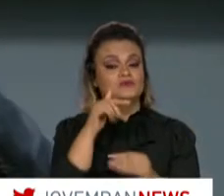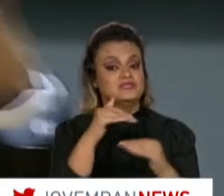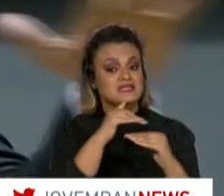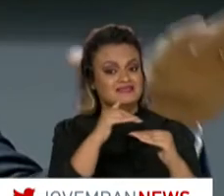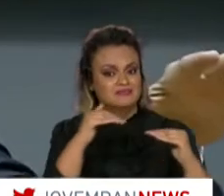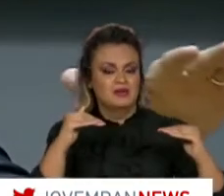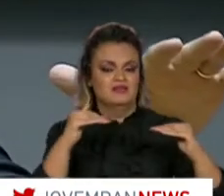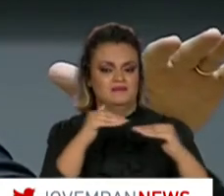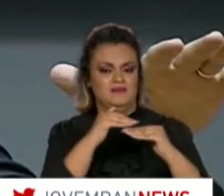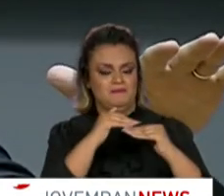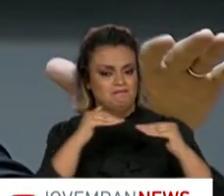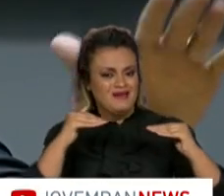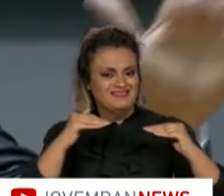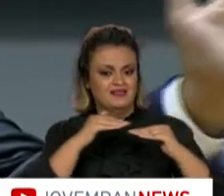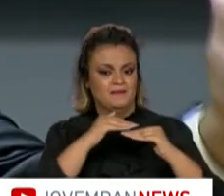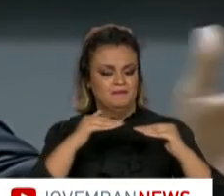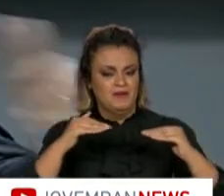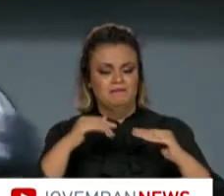patamar histórico